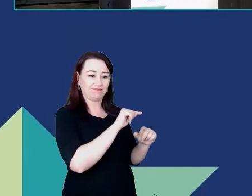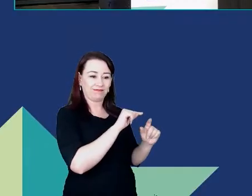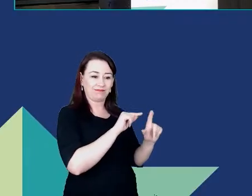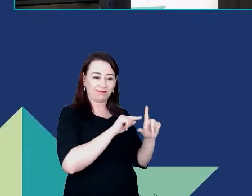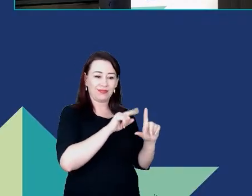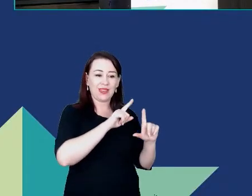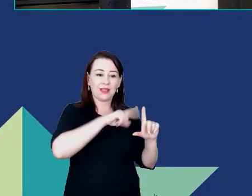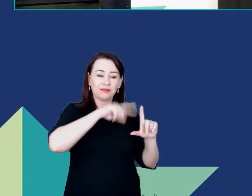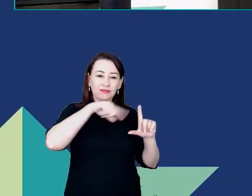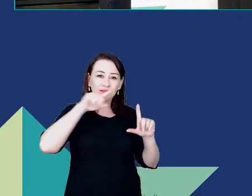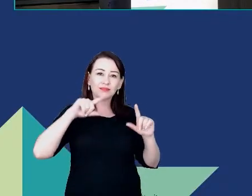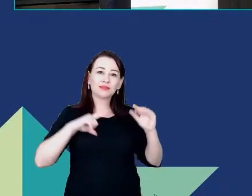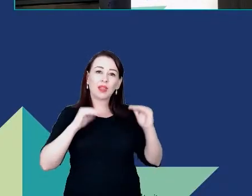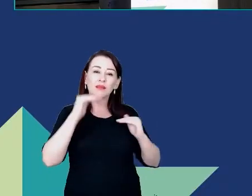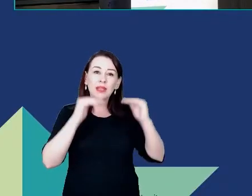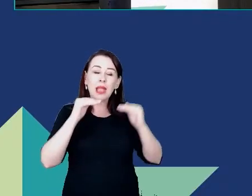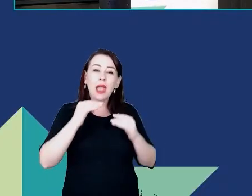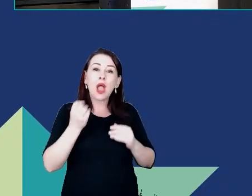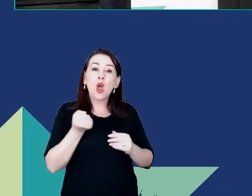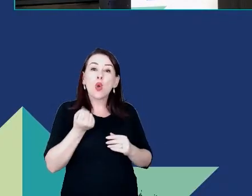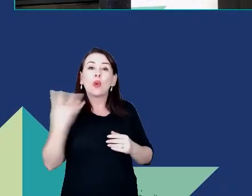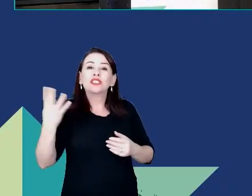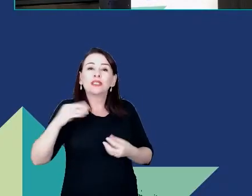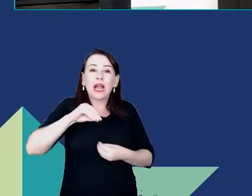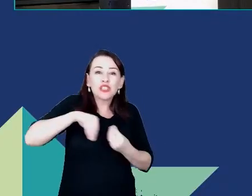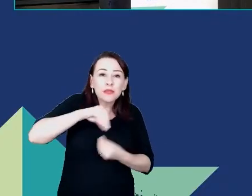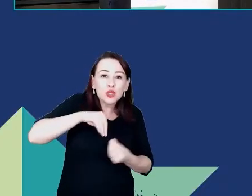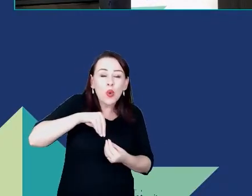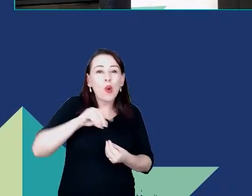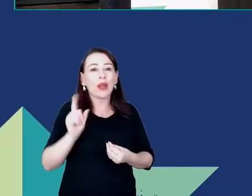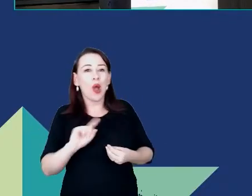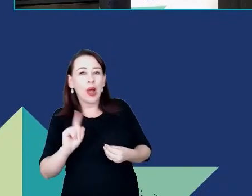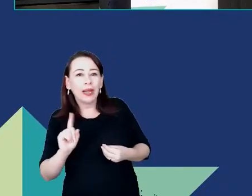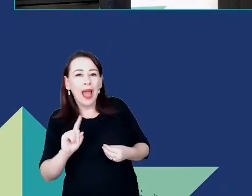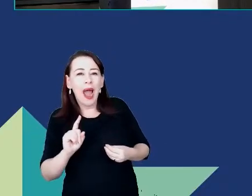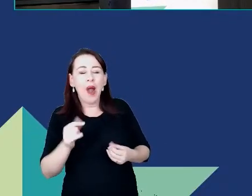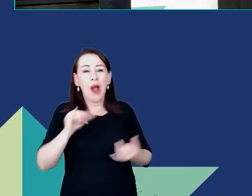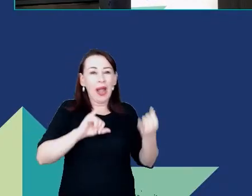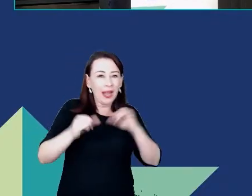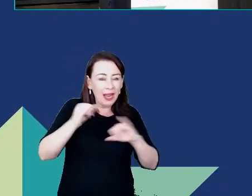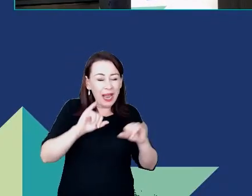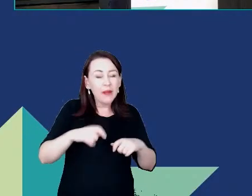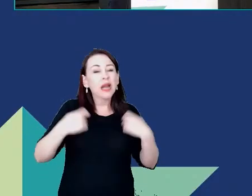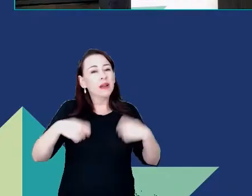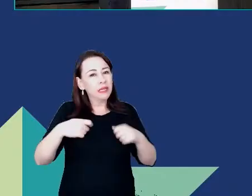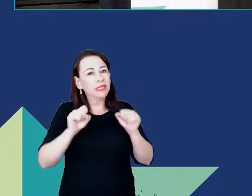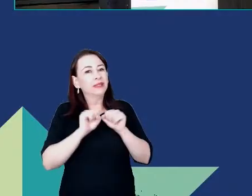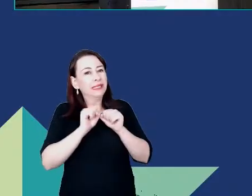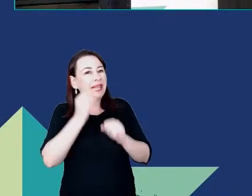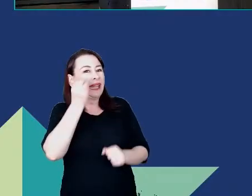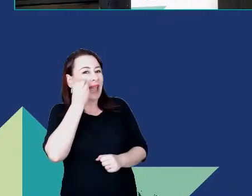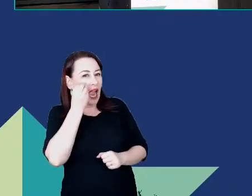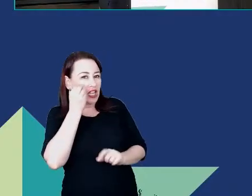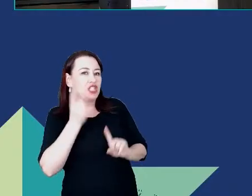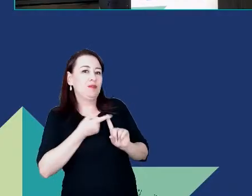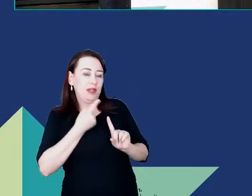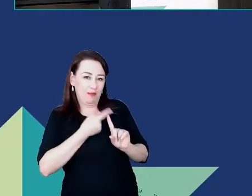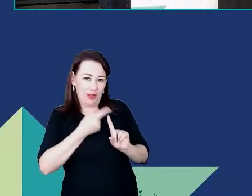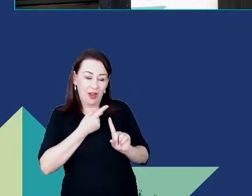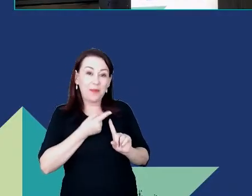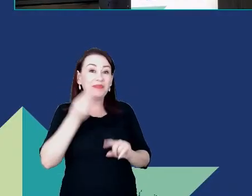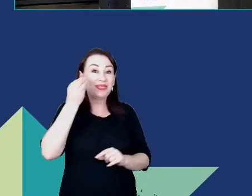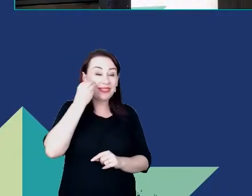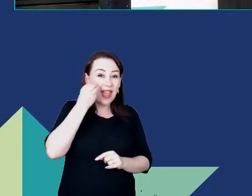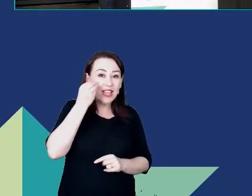arenoso, ou das suas misturas, ou que seja da sua lama. Isso precisa ser testado nesses aterros experimentais. não só para poder tirar os